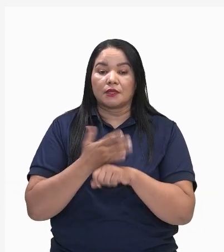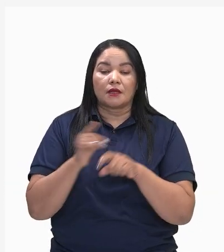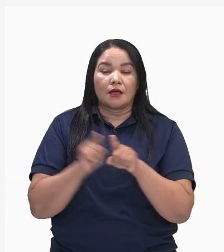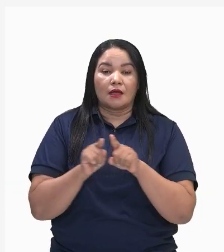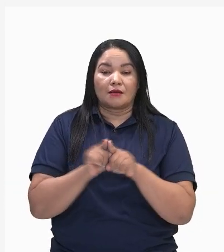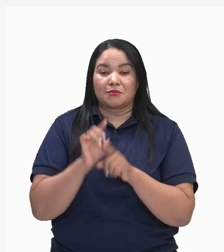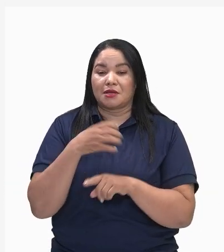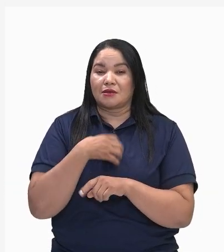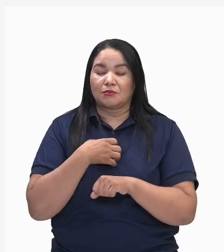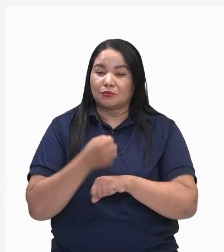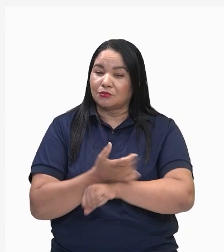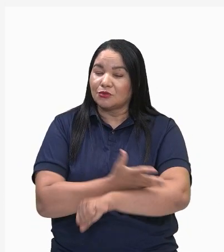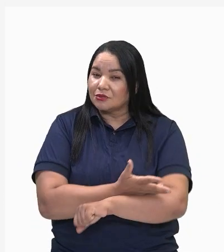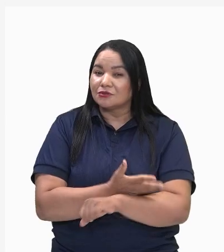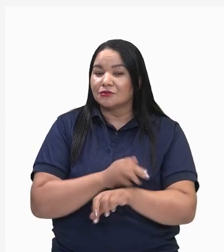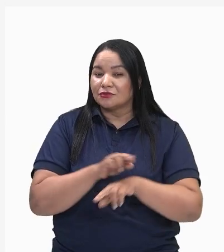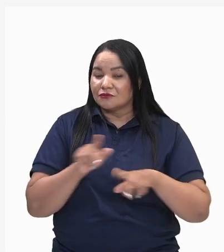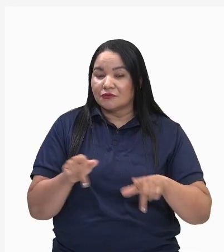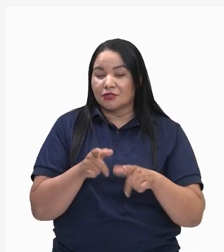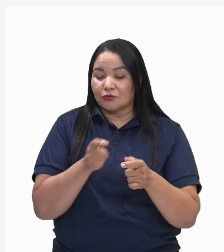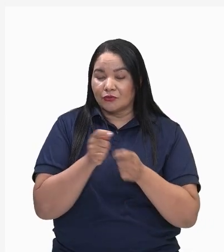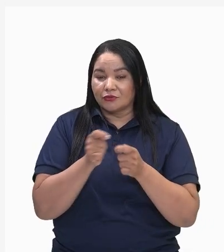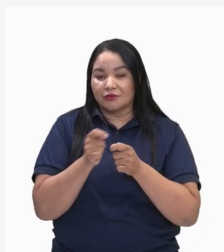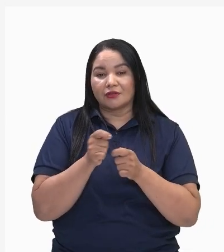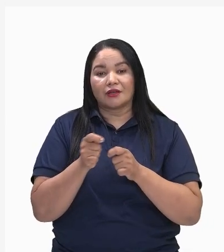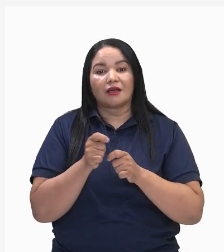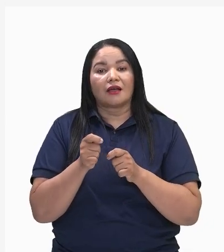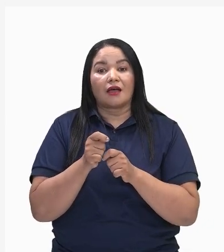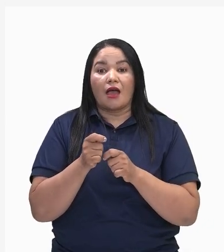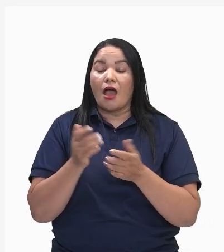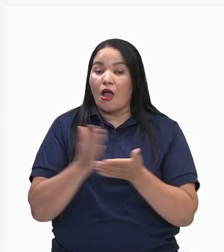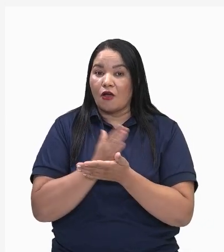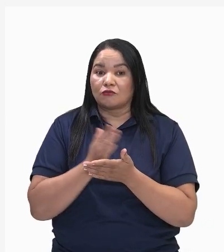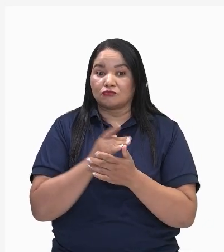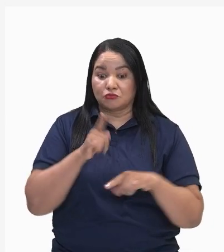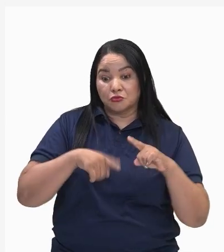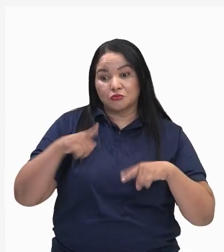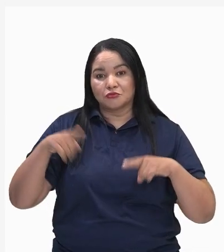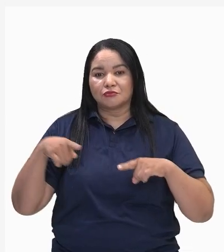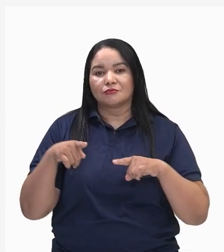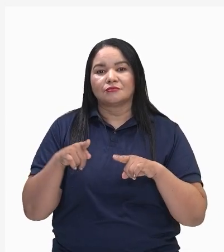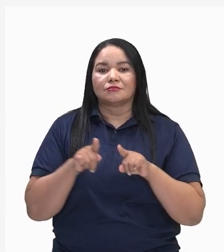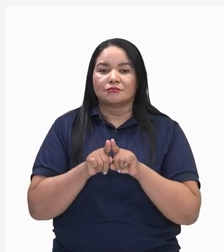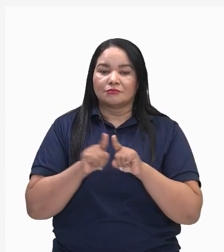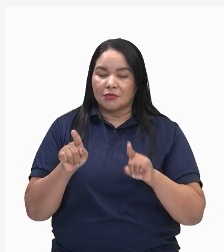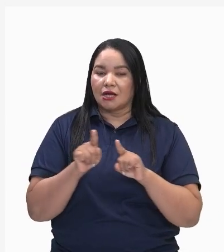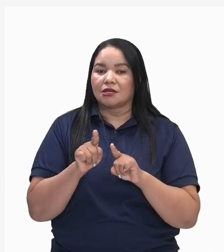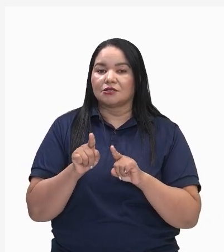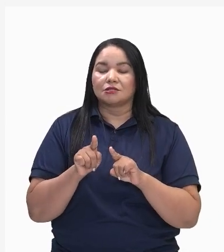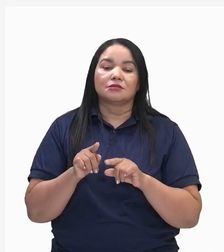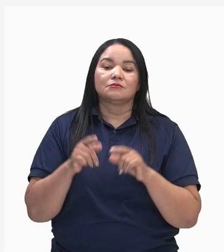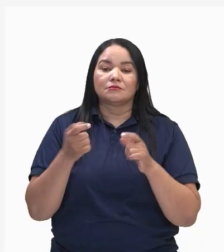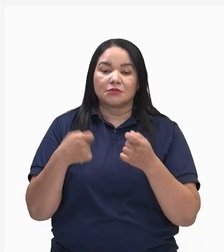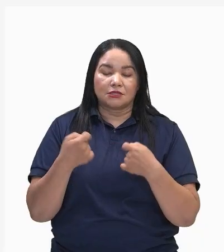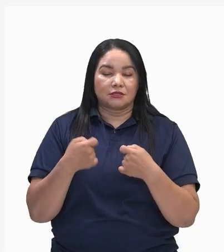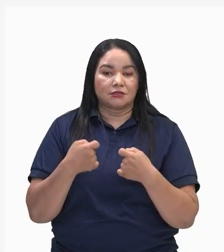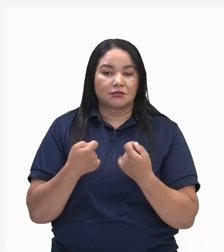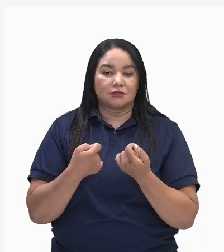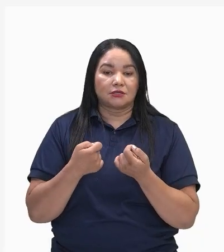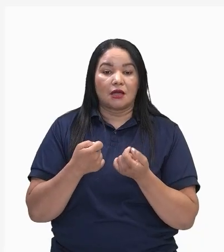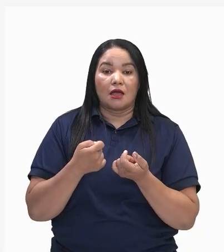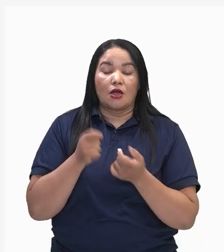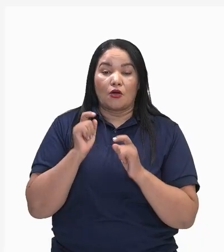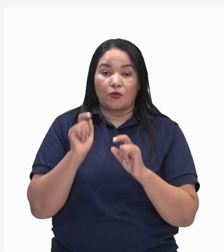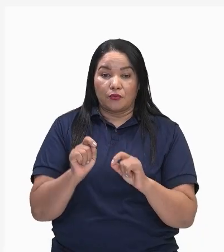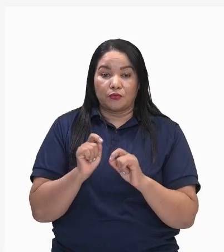claro que vai ter essas tensões, né, emocionais, mas isso não justifica, né, que a pessoa sempre vá